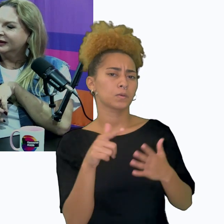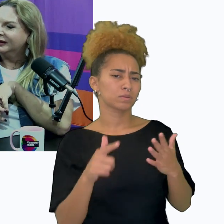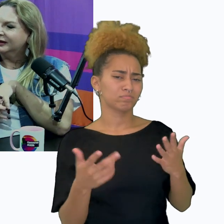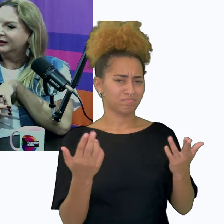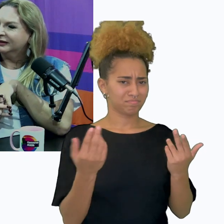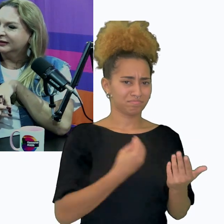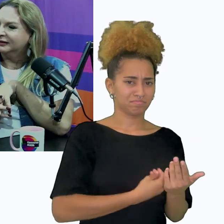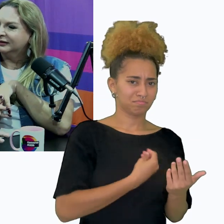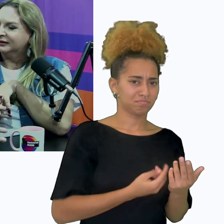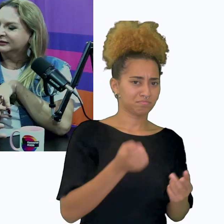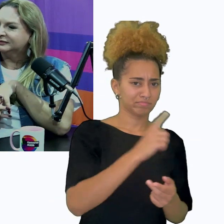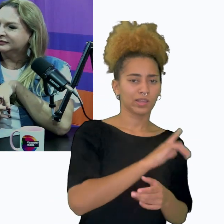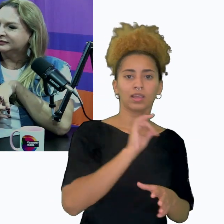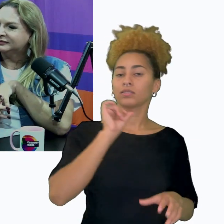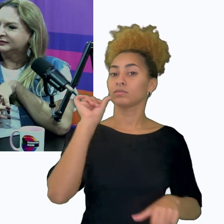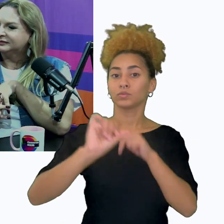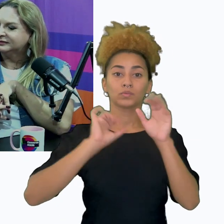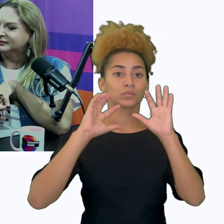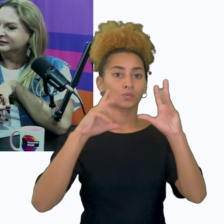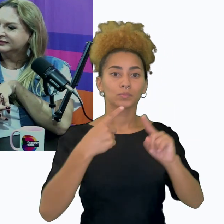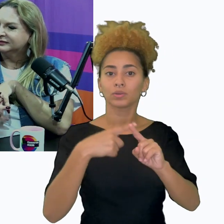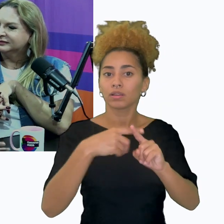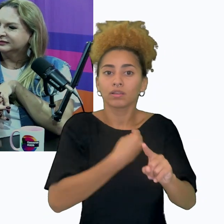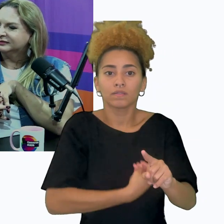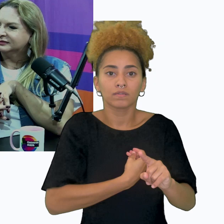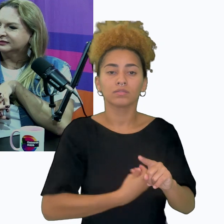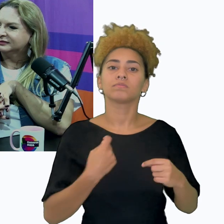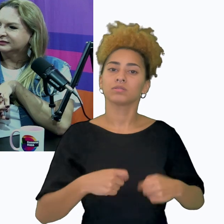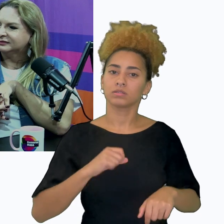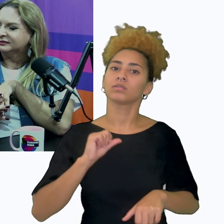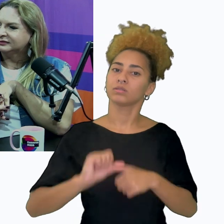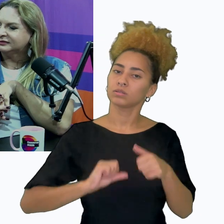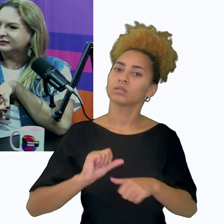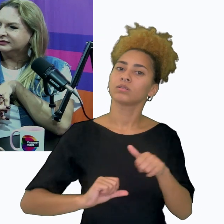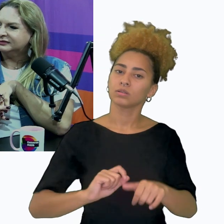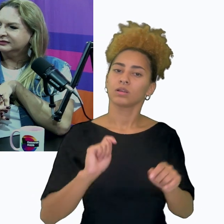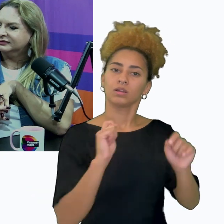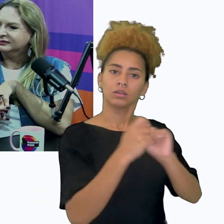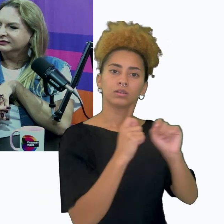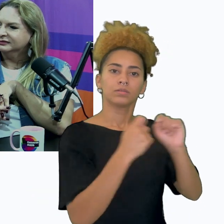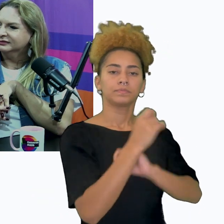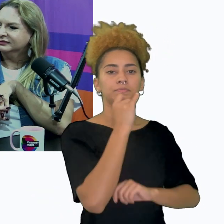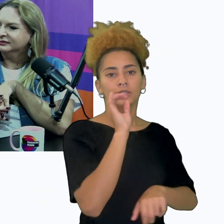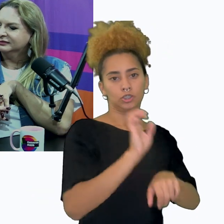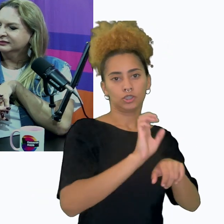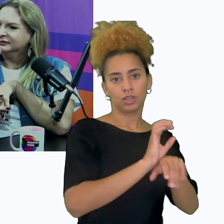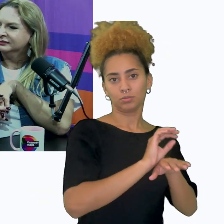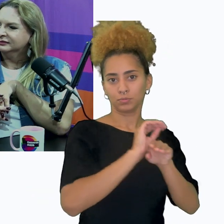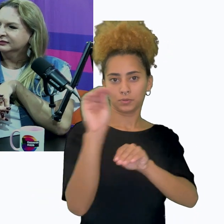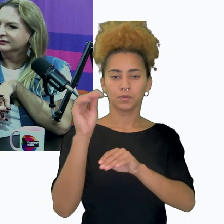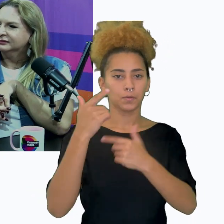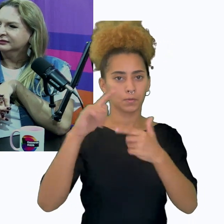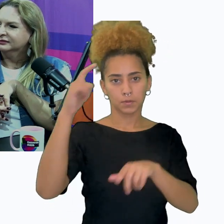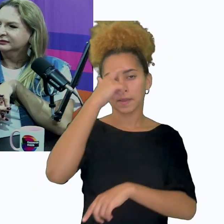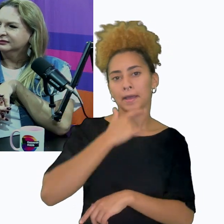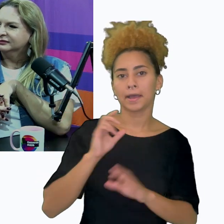tenho que fazer outra coisa. Eu não quero não viver, sabe, não quero trocar, quero viver tudo. Porque acho que tudo na vida tem que ter uma troca, a gente tem que, né, vou para um outro estado, então eu tenho